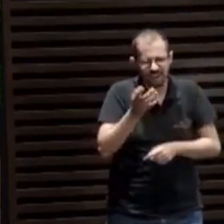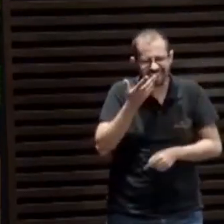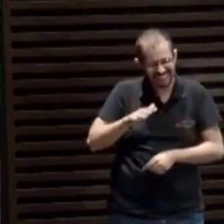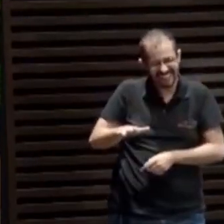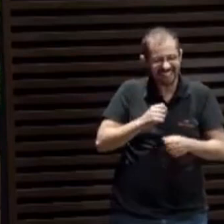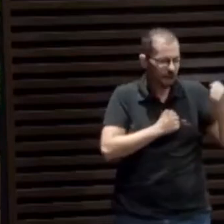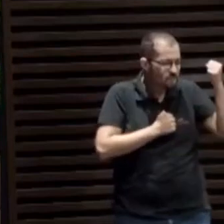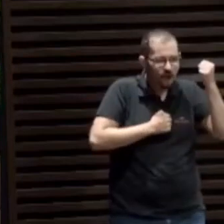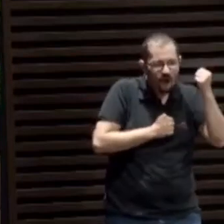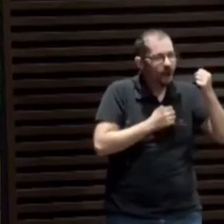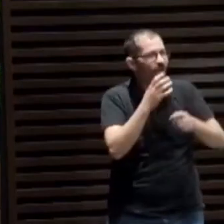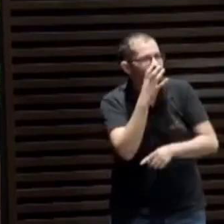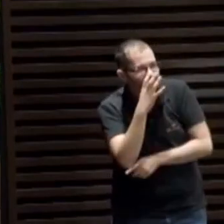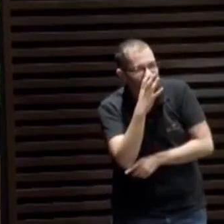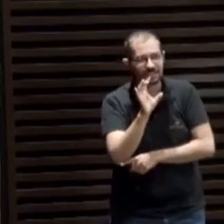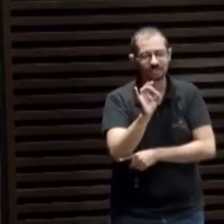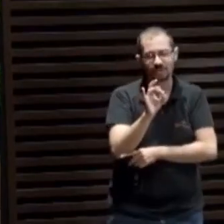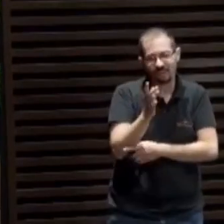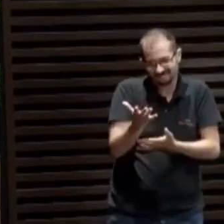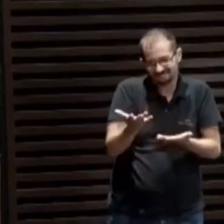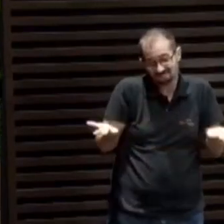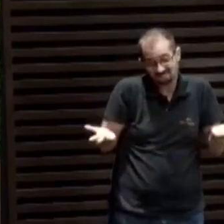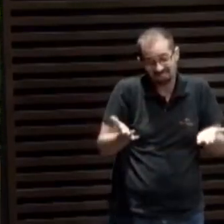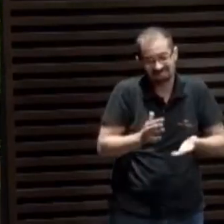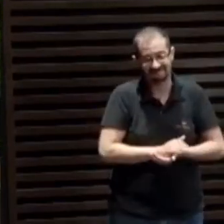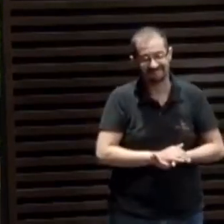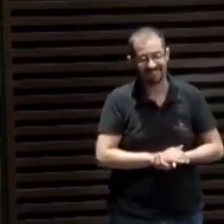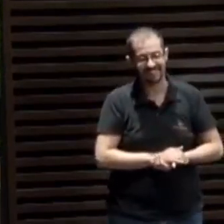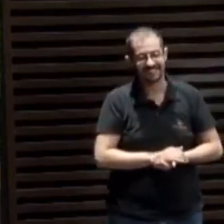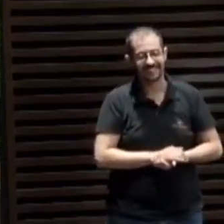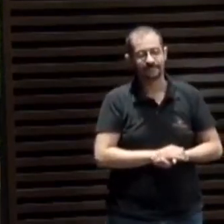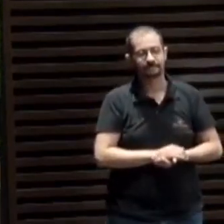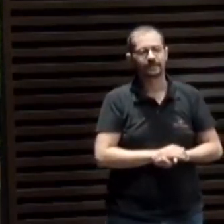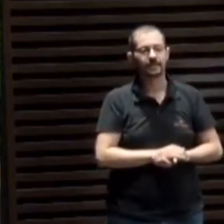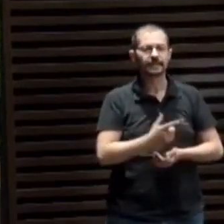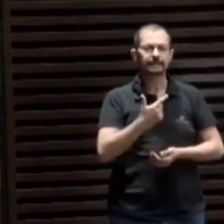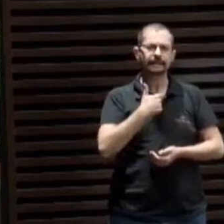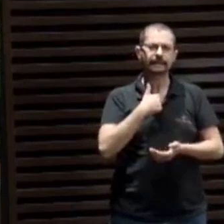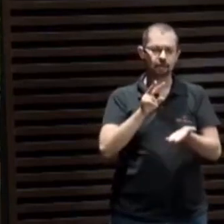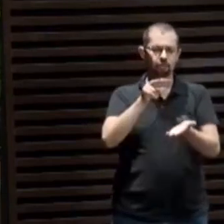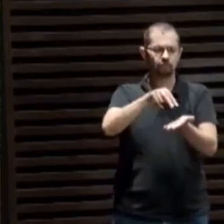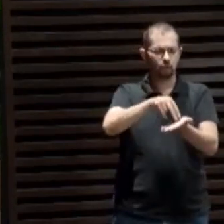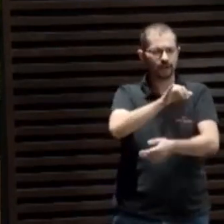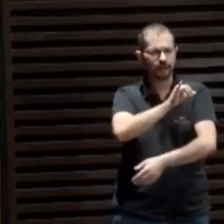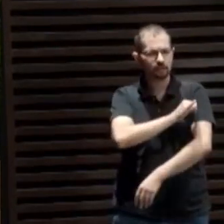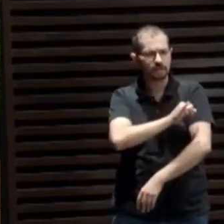né? Era aquela coisa grotesca. Eu fiquei